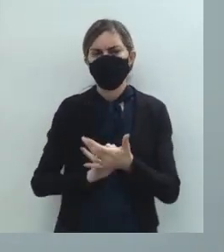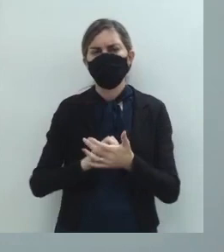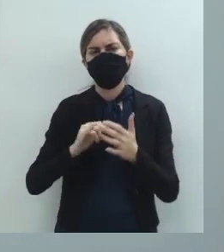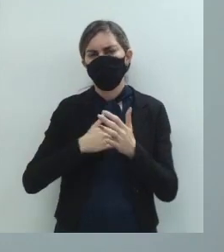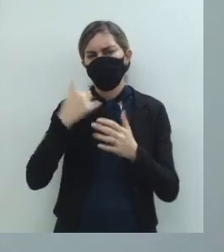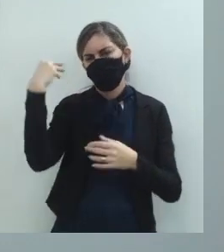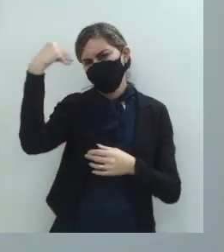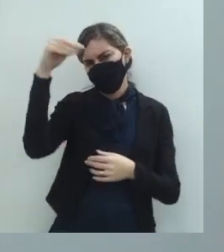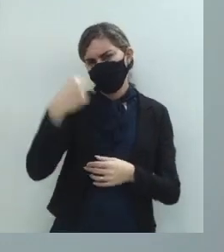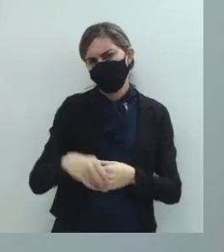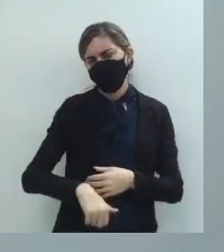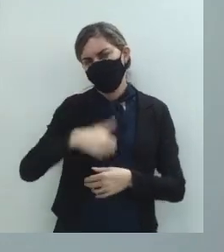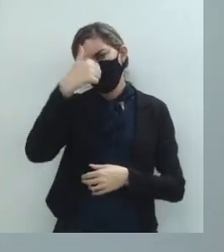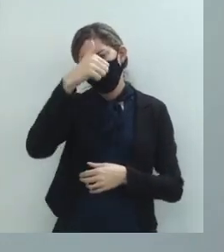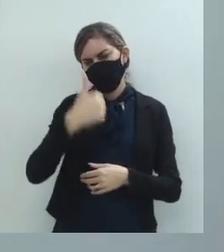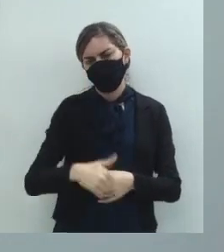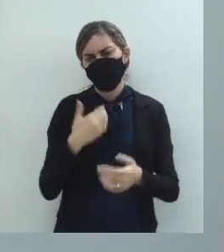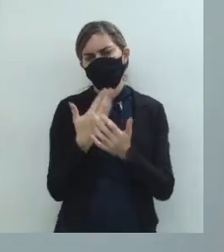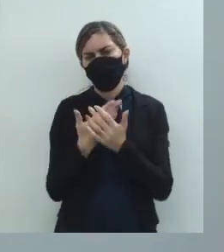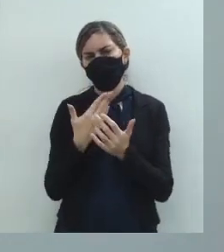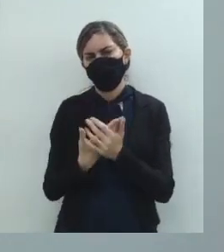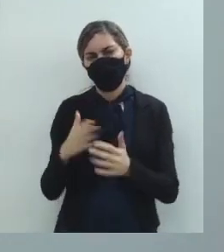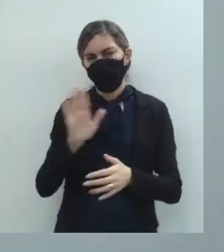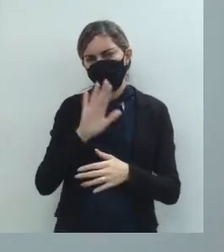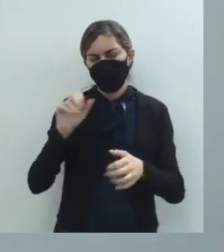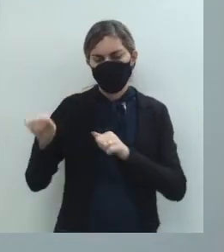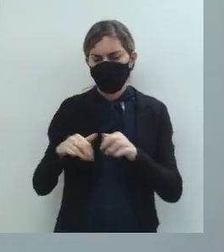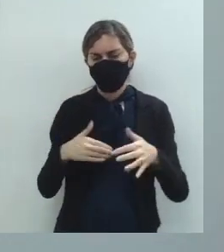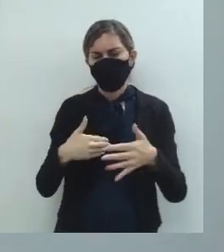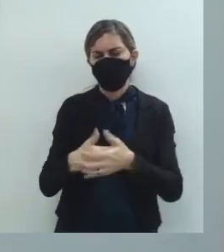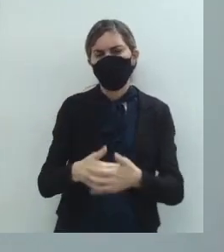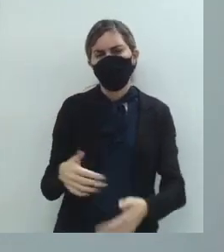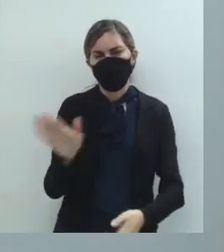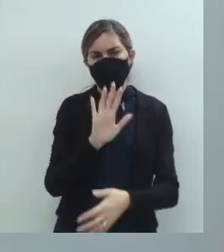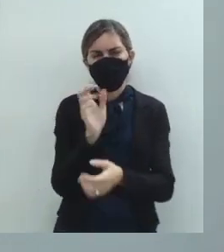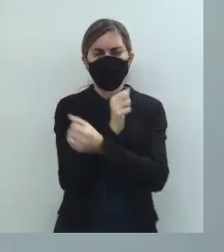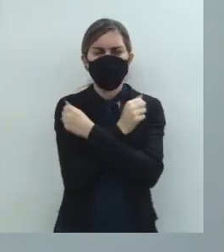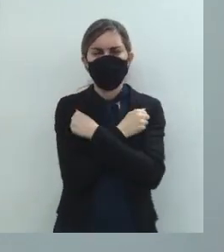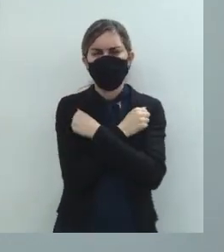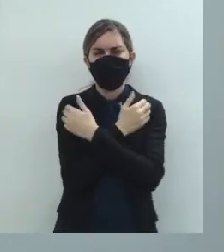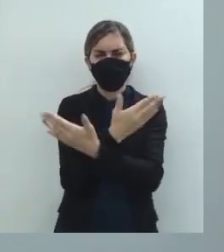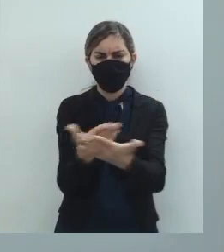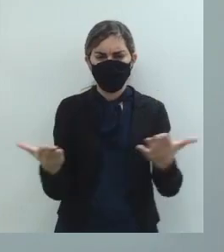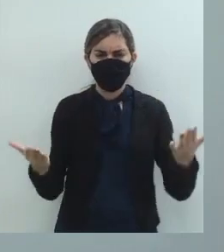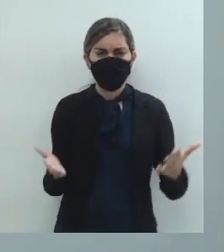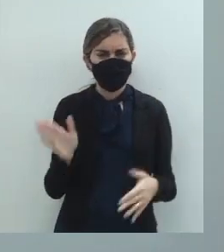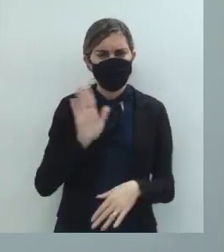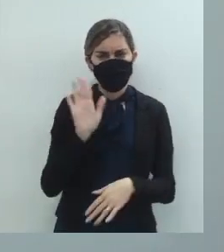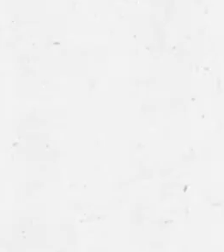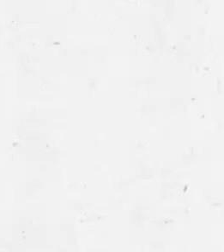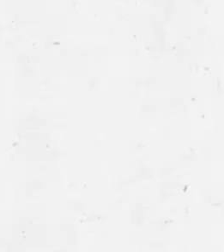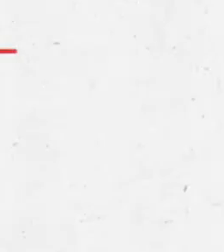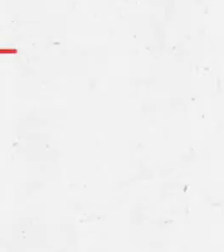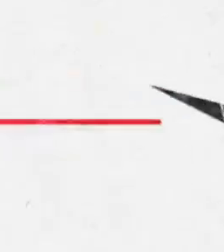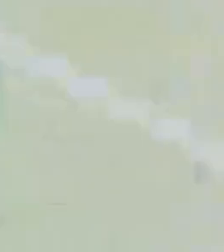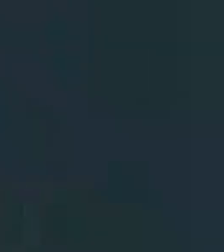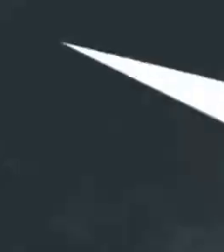ativa o sininho, dá o joinha na nossa aula. Até semana que vem. Um grande abraço para todo mundo. Tchauzinho.